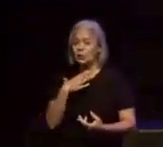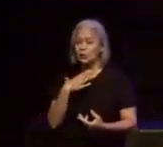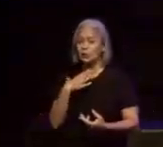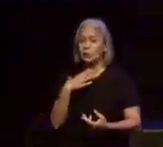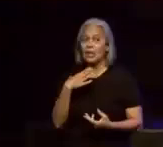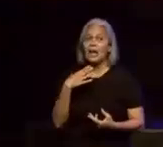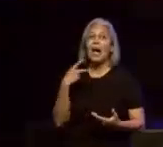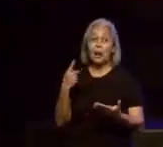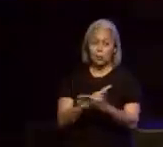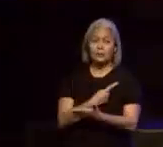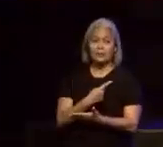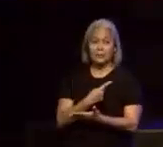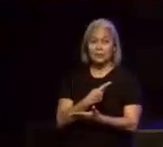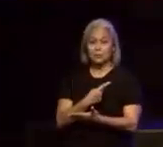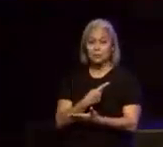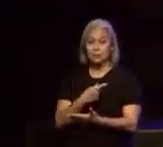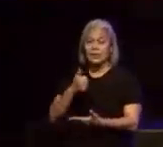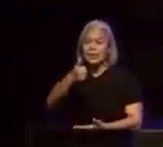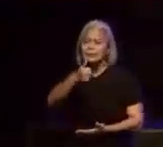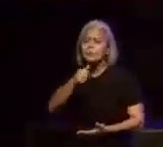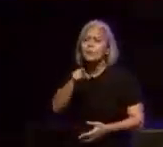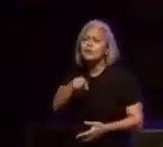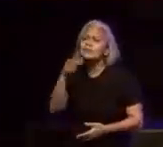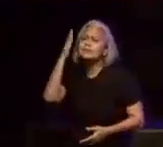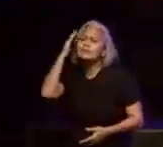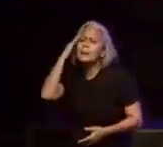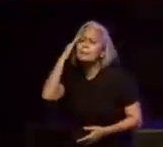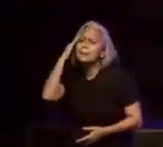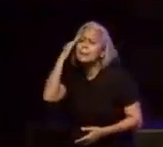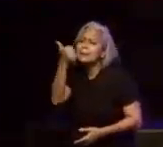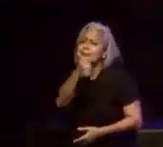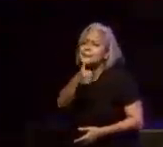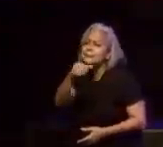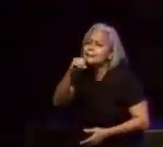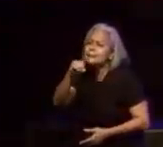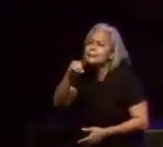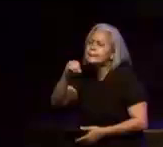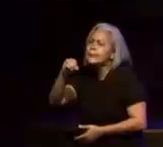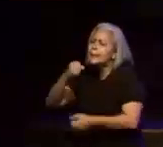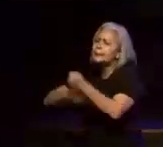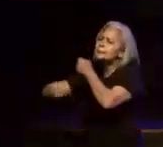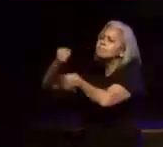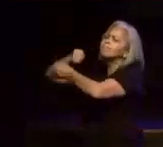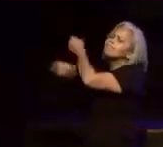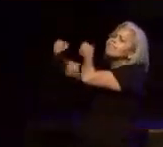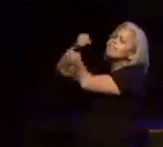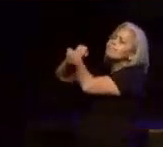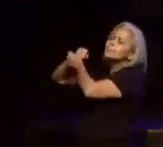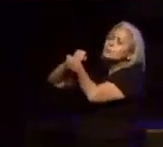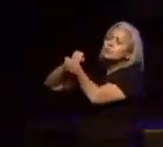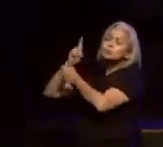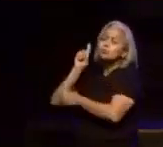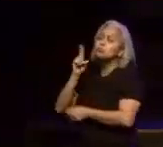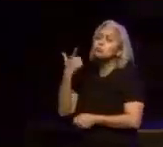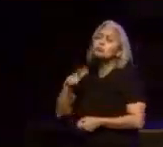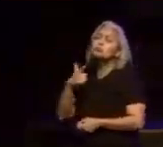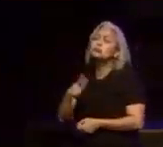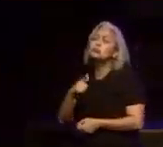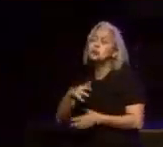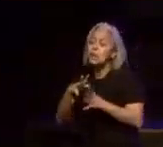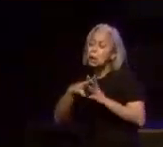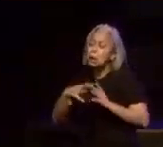aconteceu. Você sabia que há 100 anos atrás não deveria ter cura para quase tudo que hoje tem cura? Porque os avanços da medicina